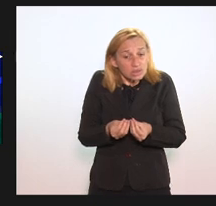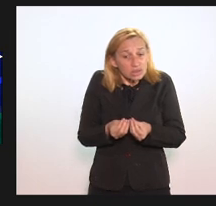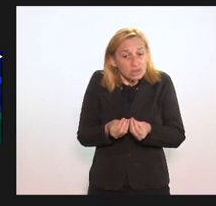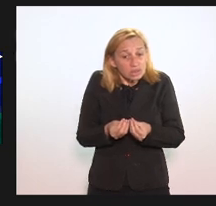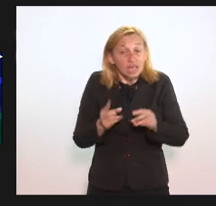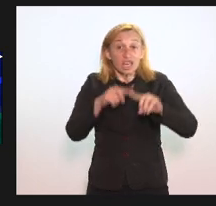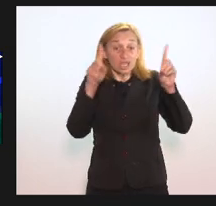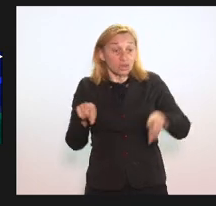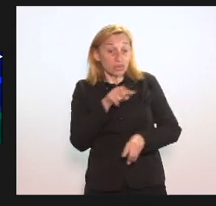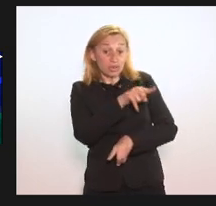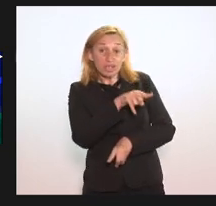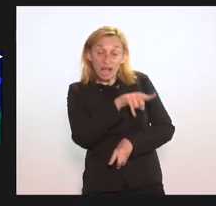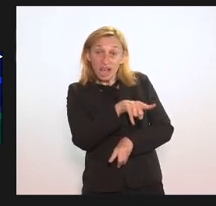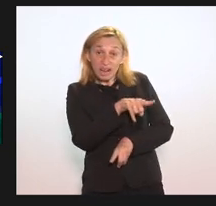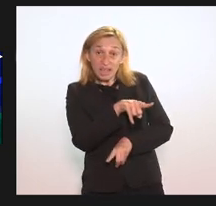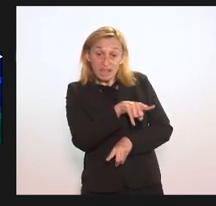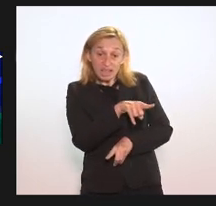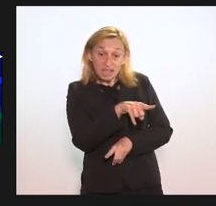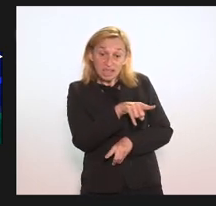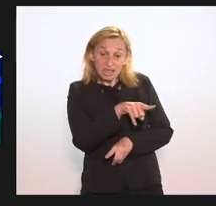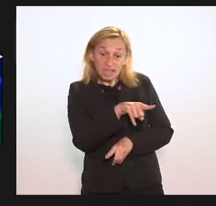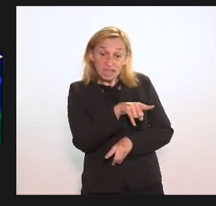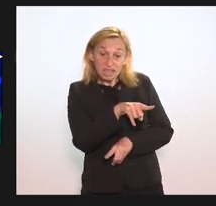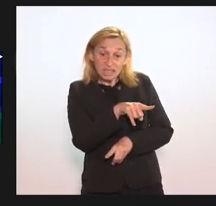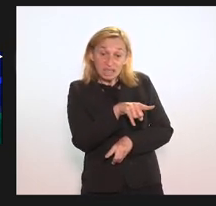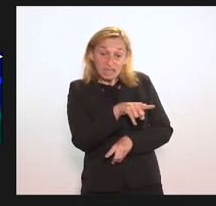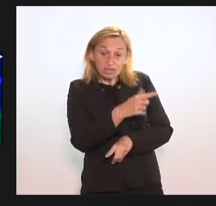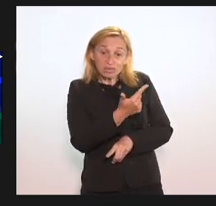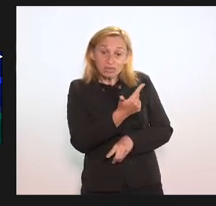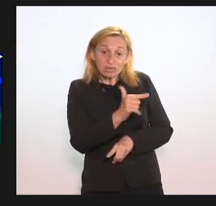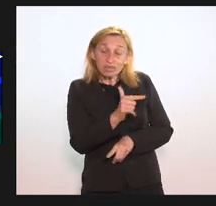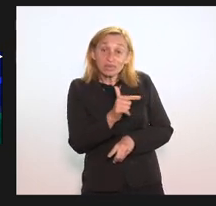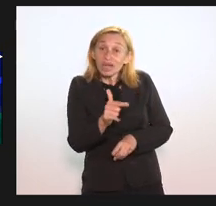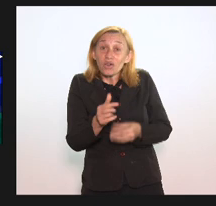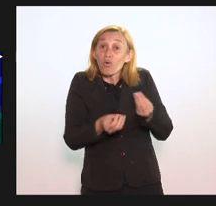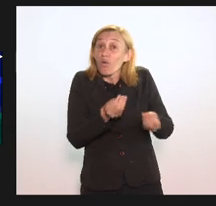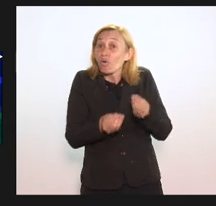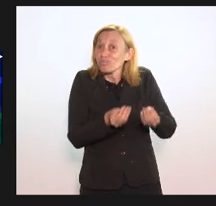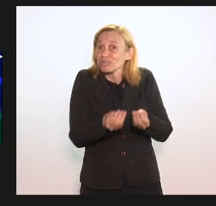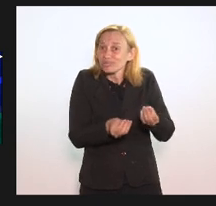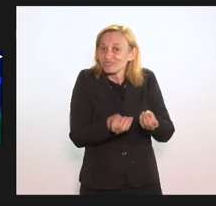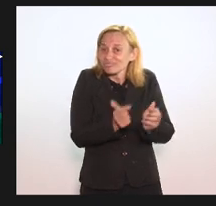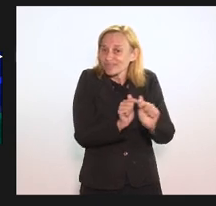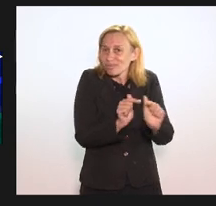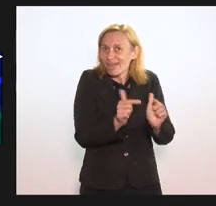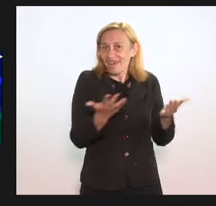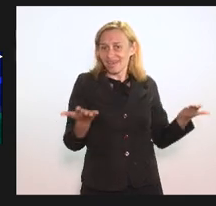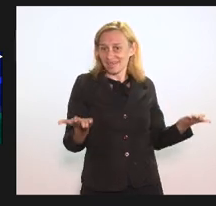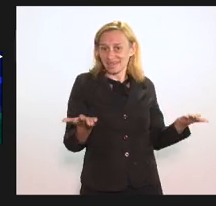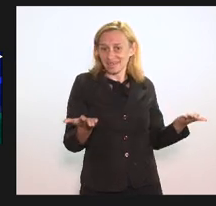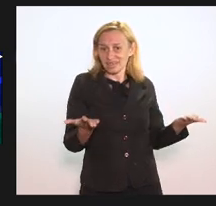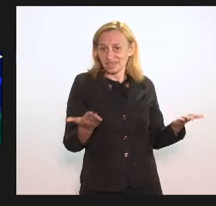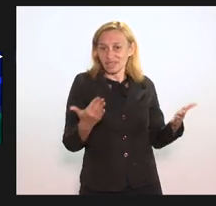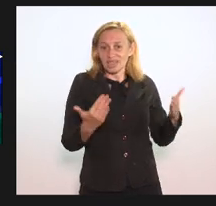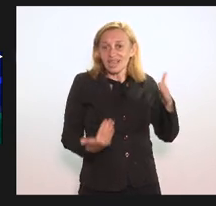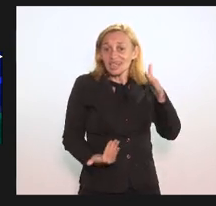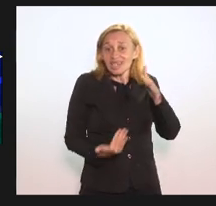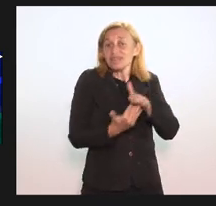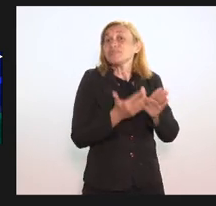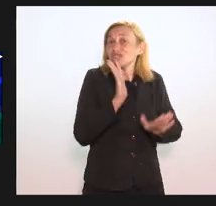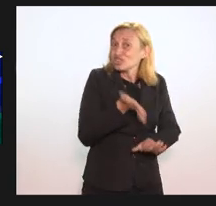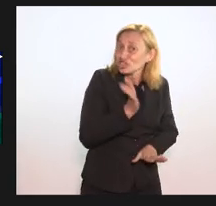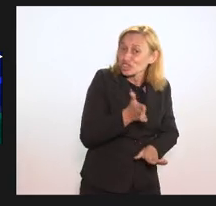funcionários estão sabe sem condição o funcionário chegar o seu limite